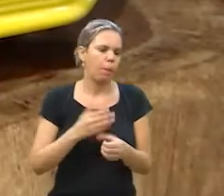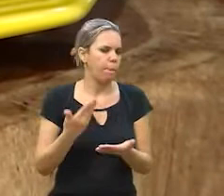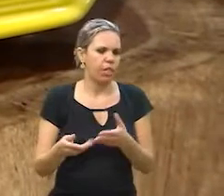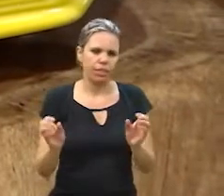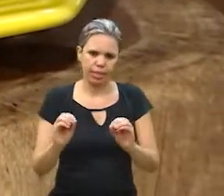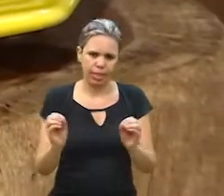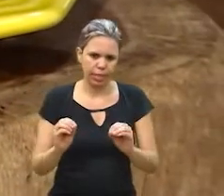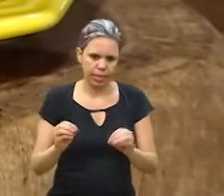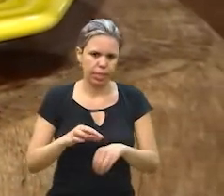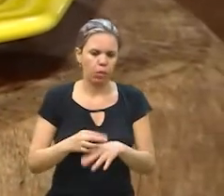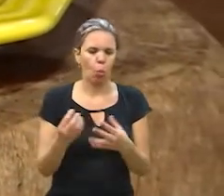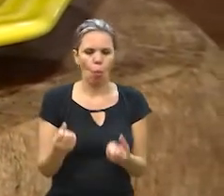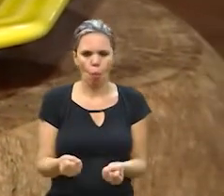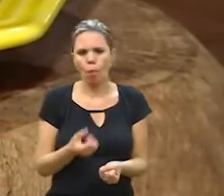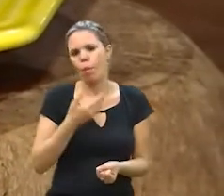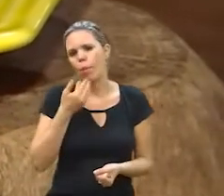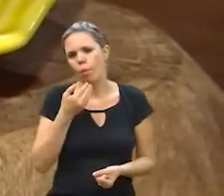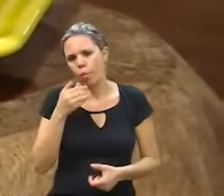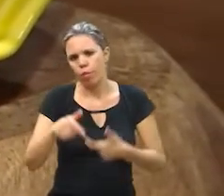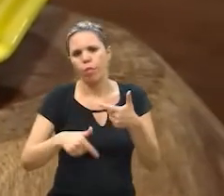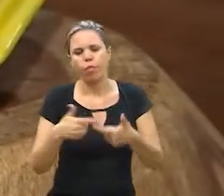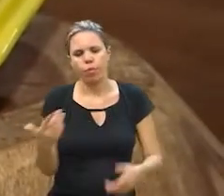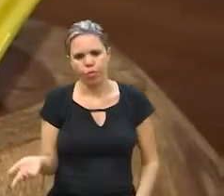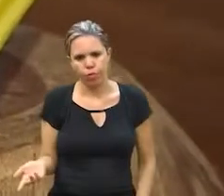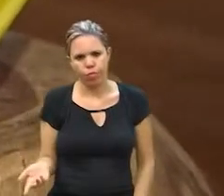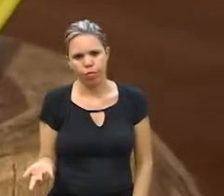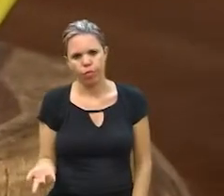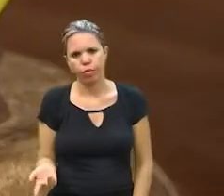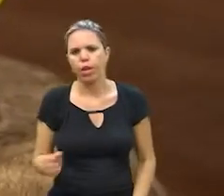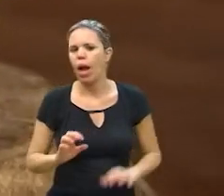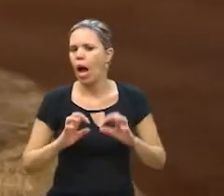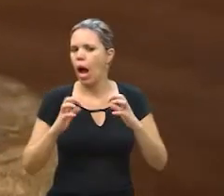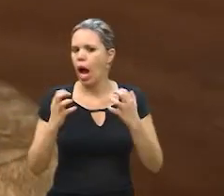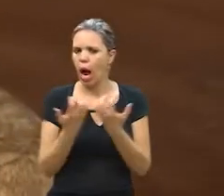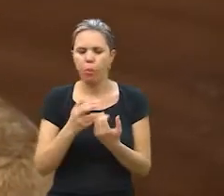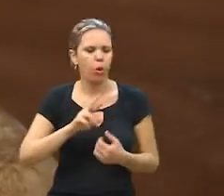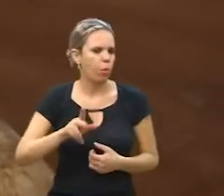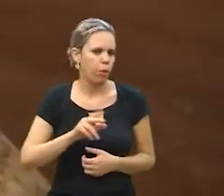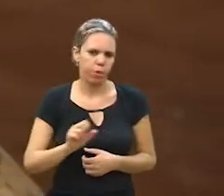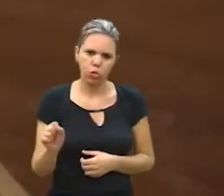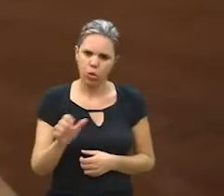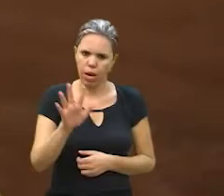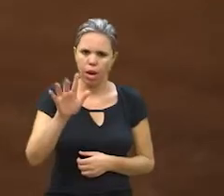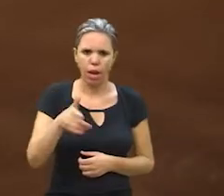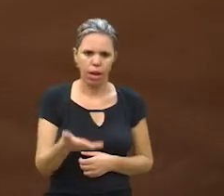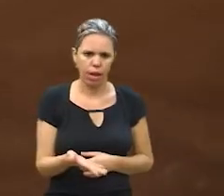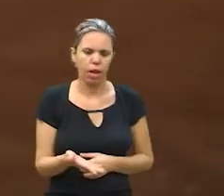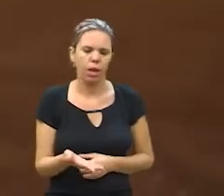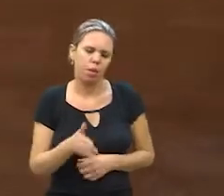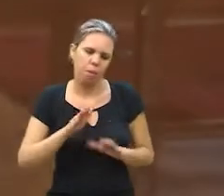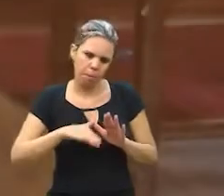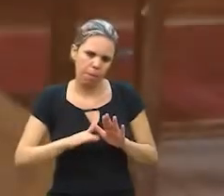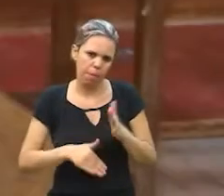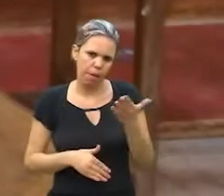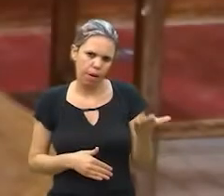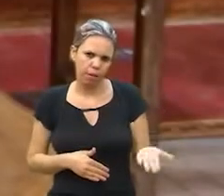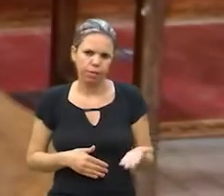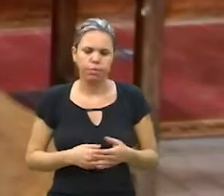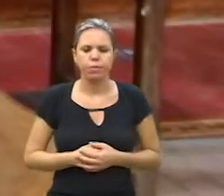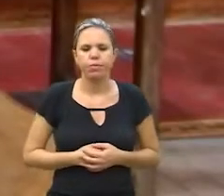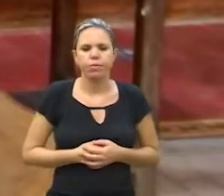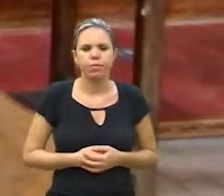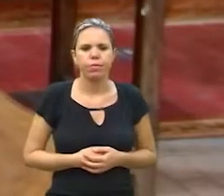perde nada, carne seca e é bem mais prático para trabalhar. A abóbora também não é cara, né? Não. Essa é uma abóbora bem barata. Abóbora